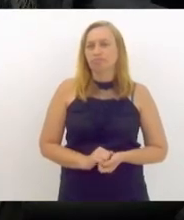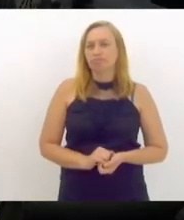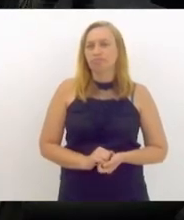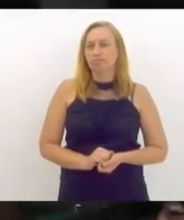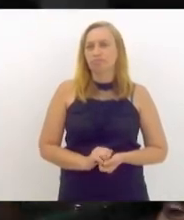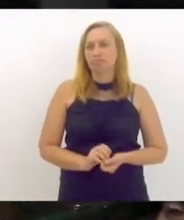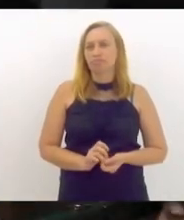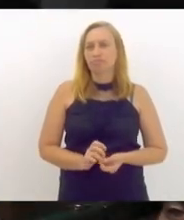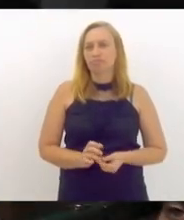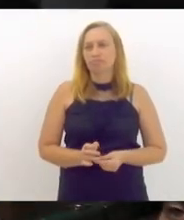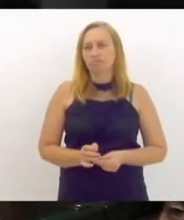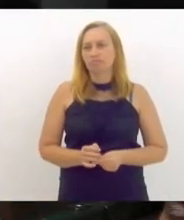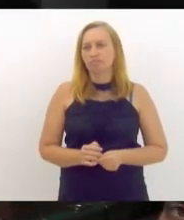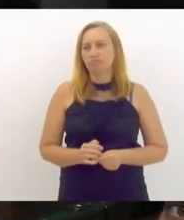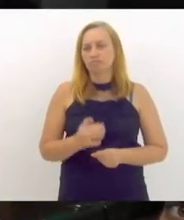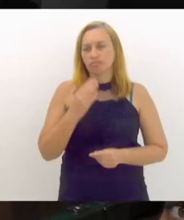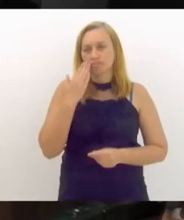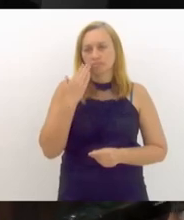Se a gente pedir verificação...